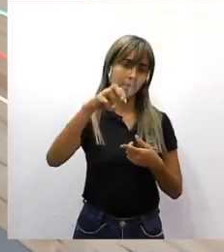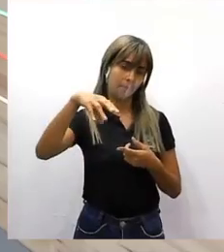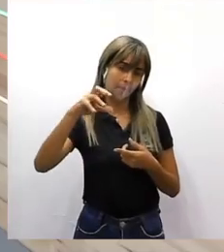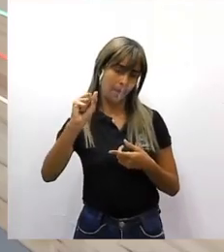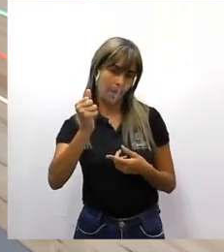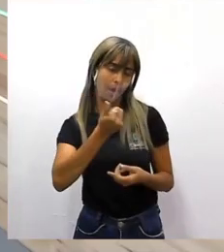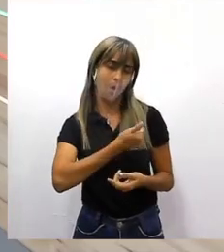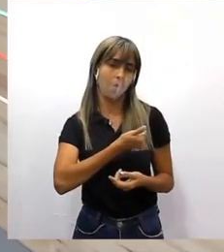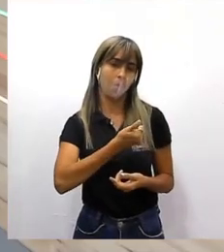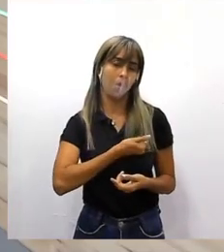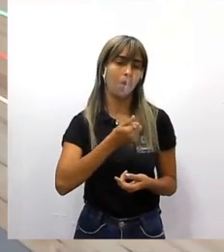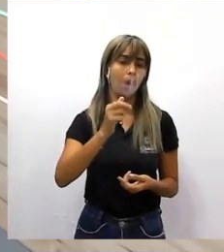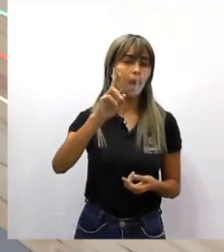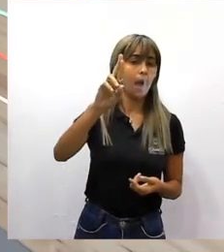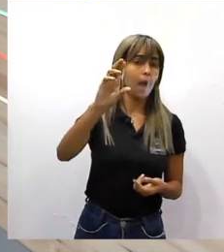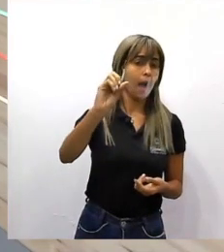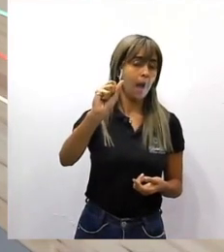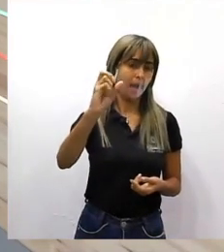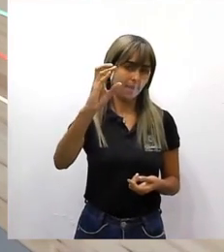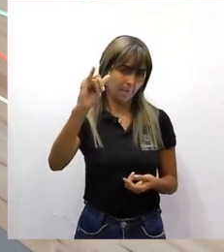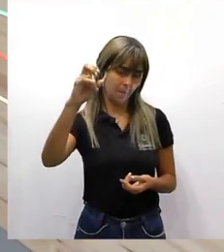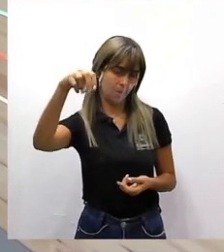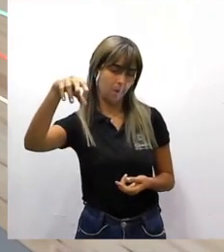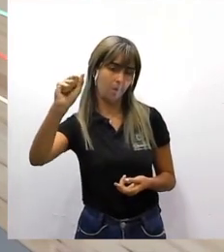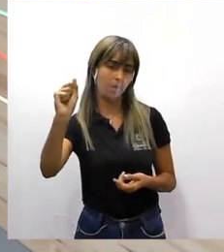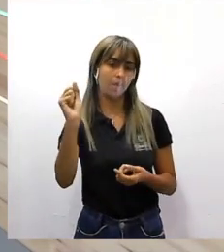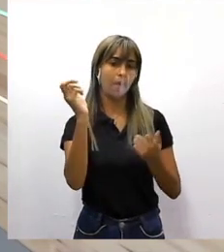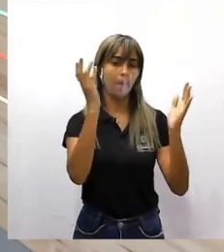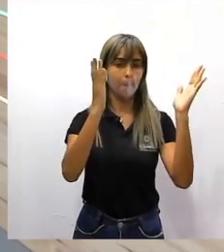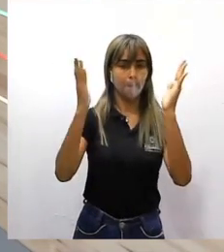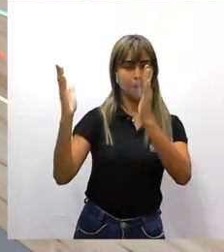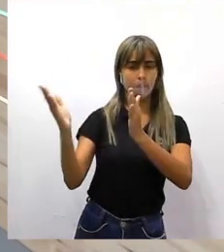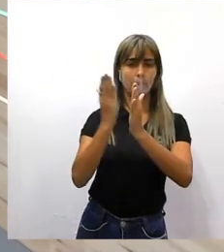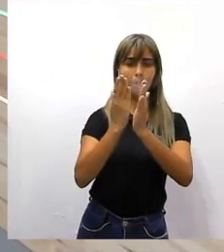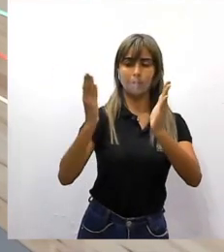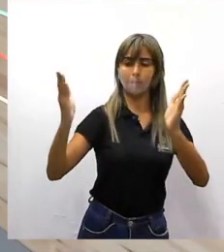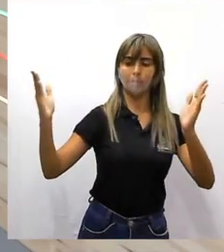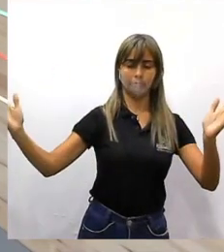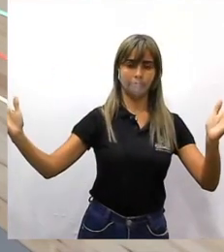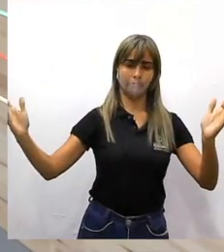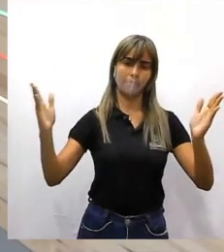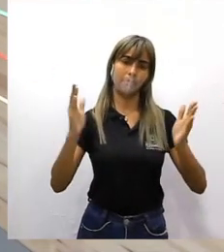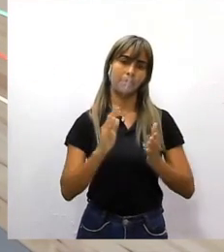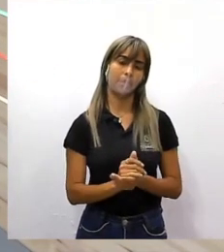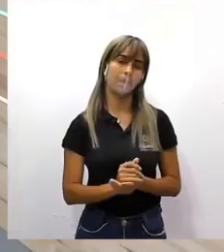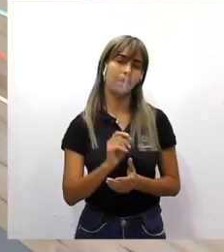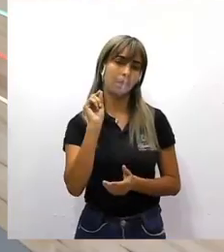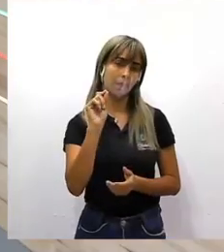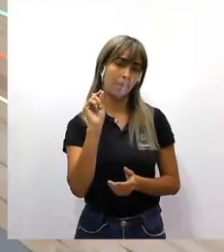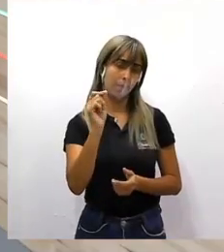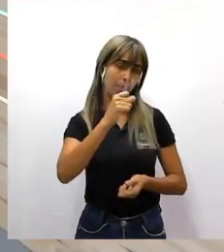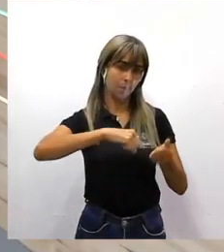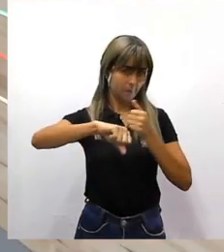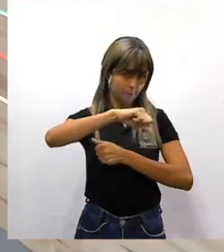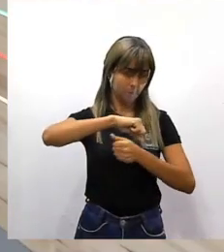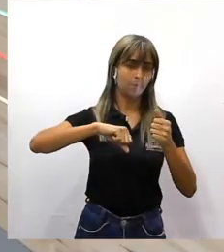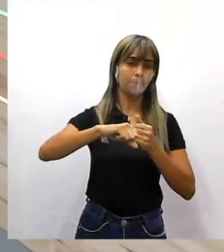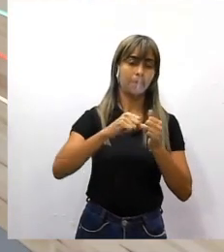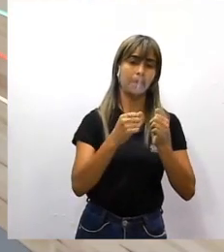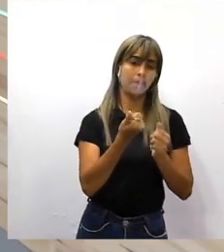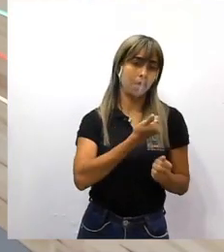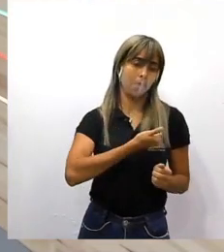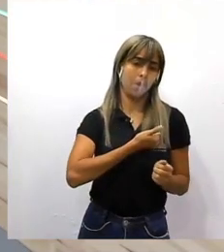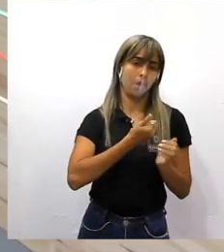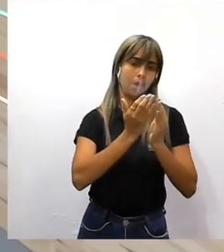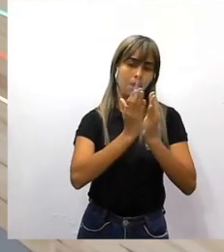número racional que tem a parte periódica, onde a parte que se repete. Que a gente pode também transformar essa parte que se repete